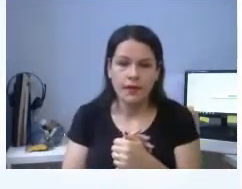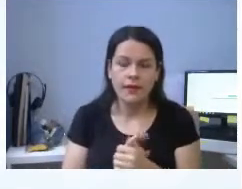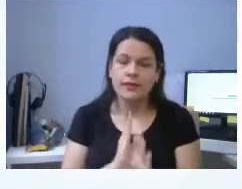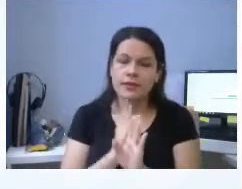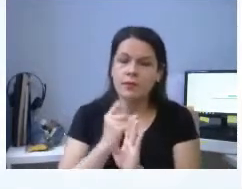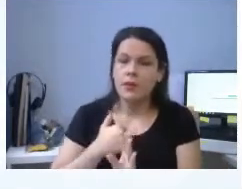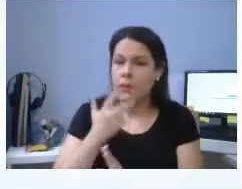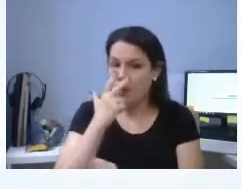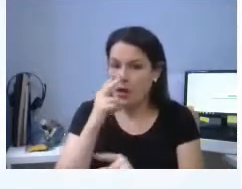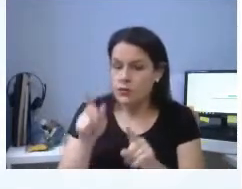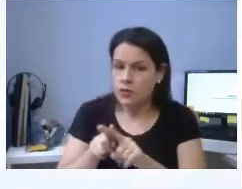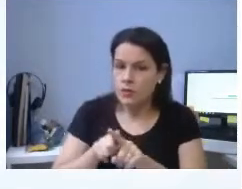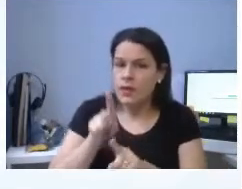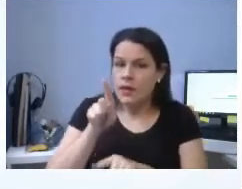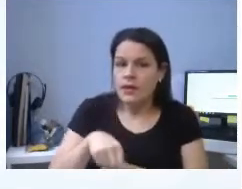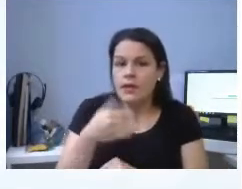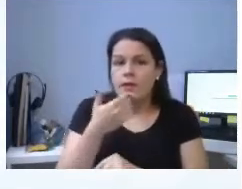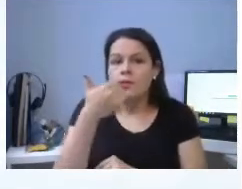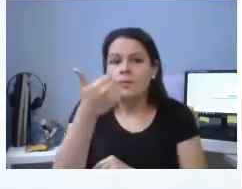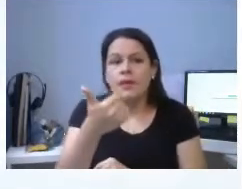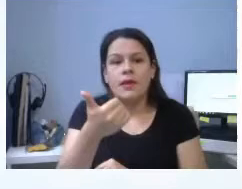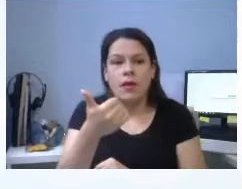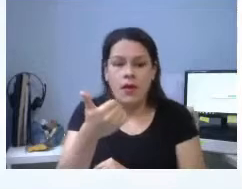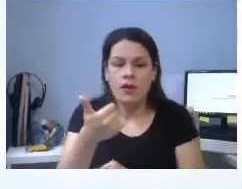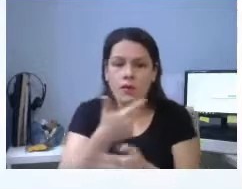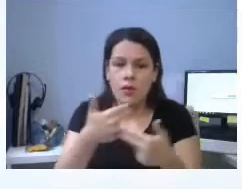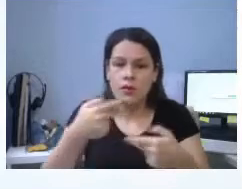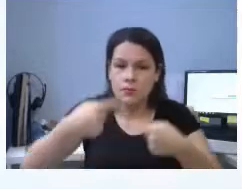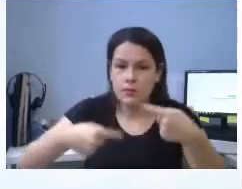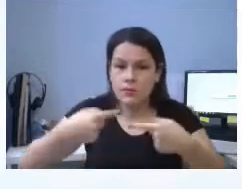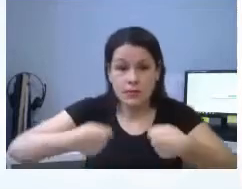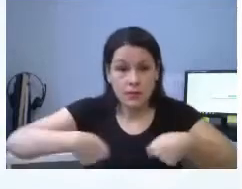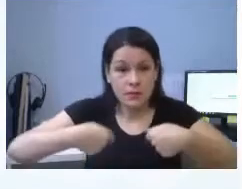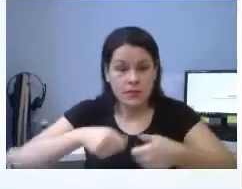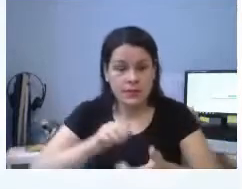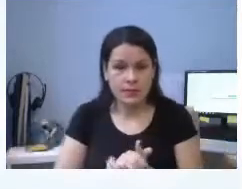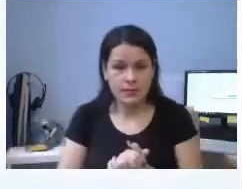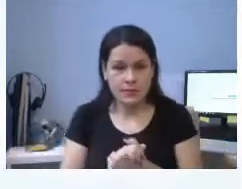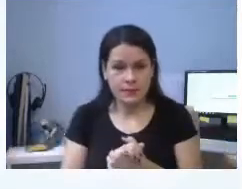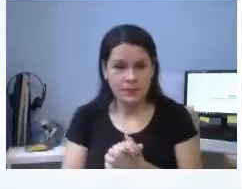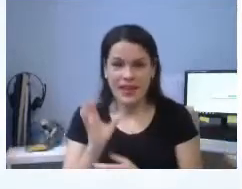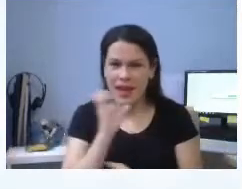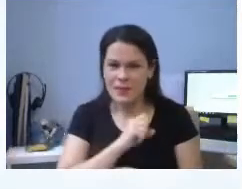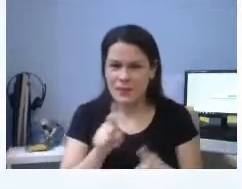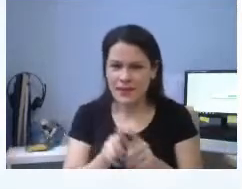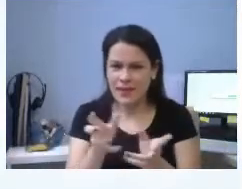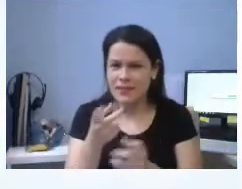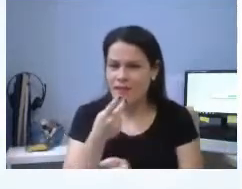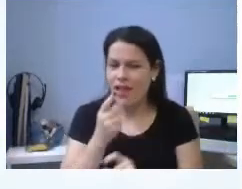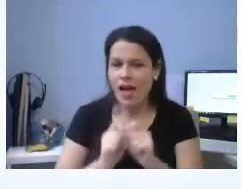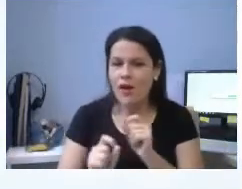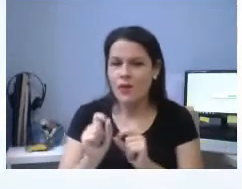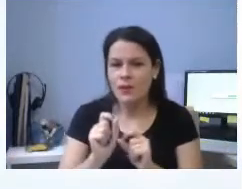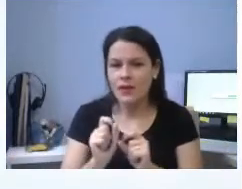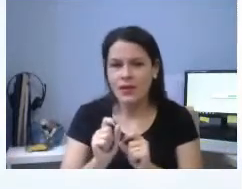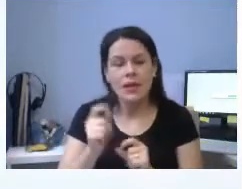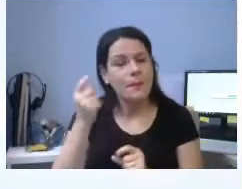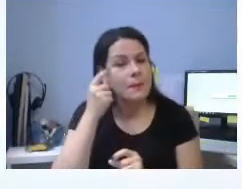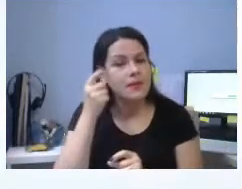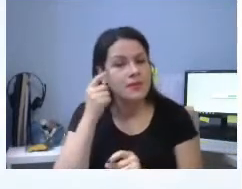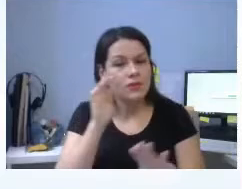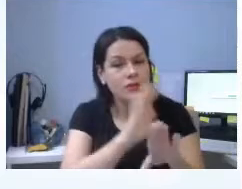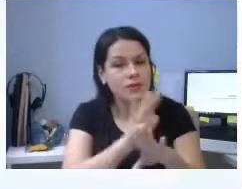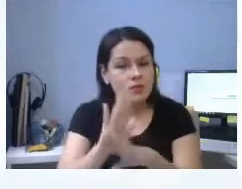que essa é a grande questão. Rapidamente, Gil, no âmbito do serviço público,